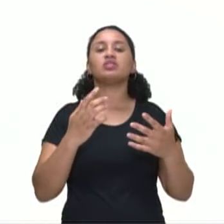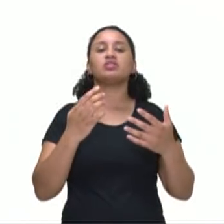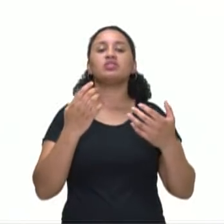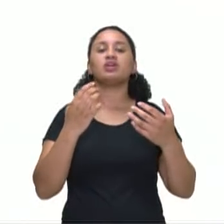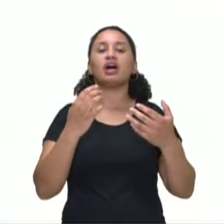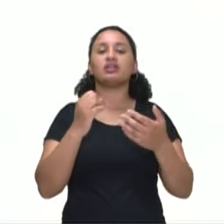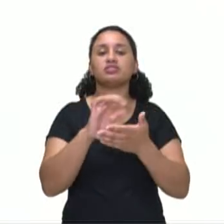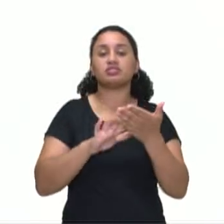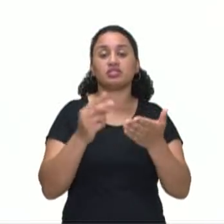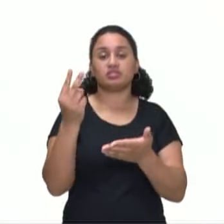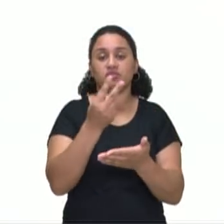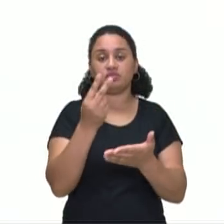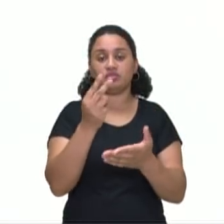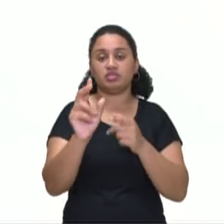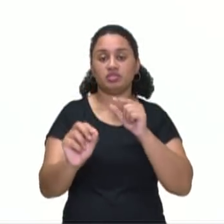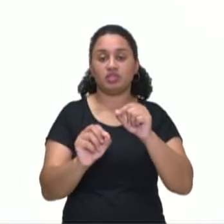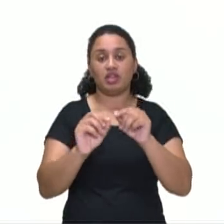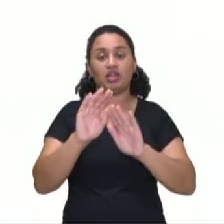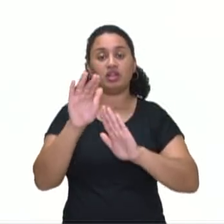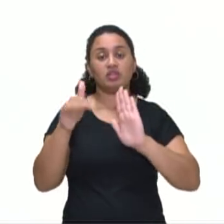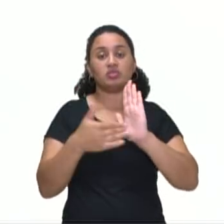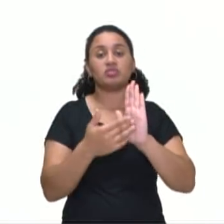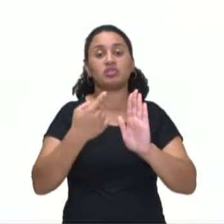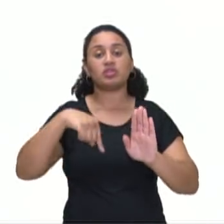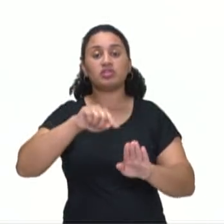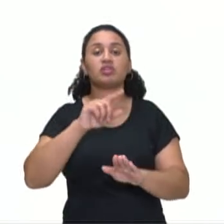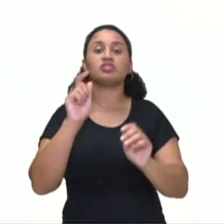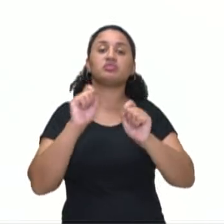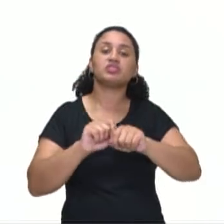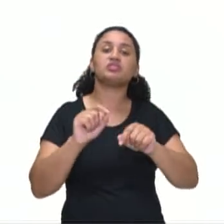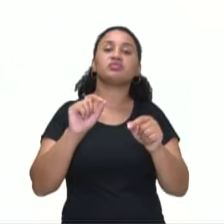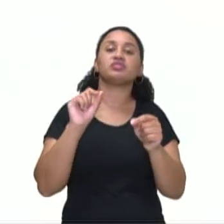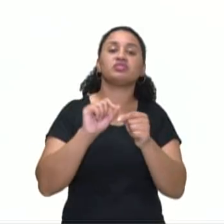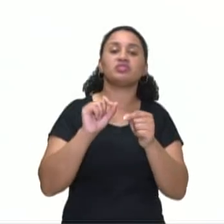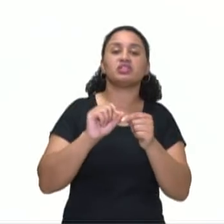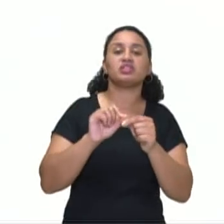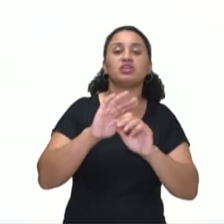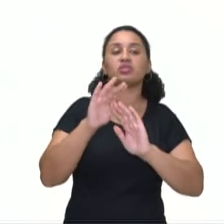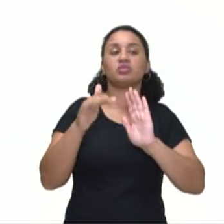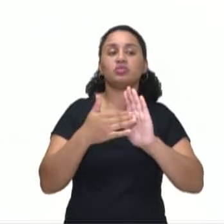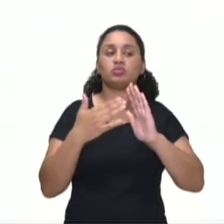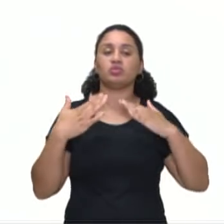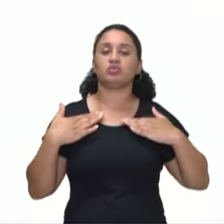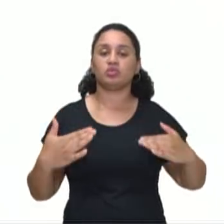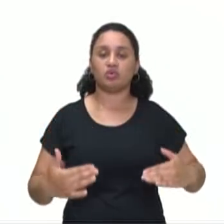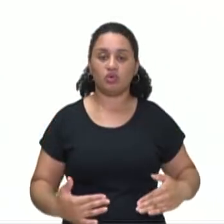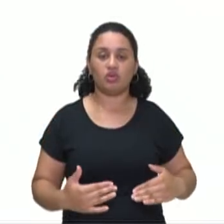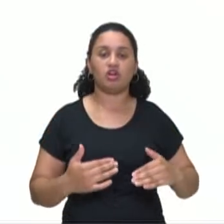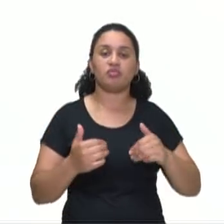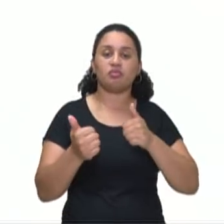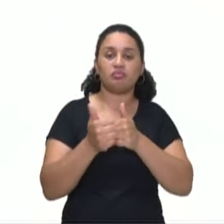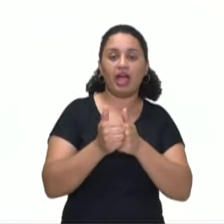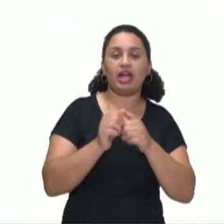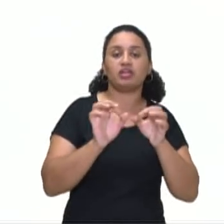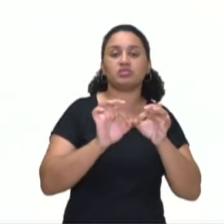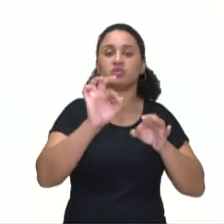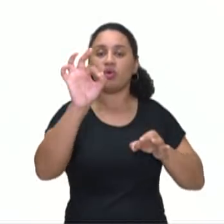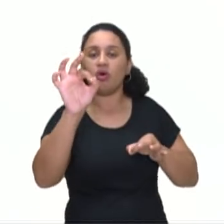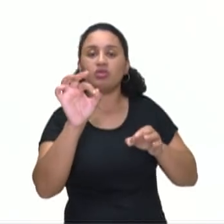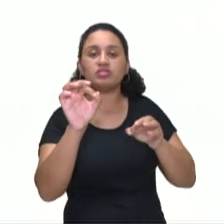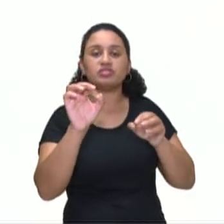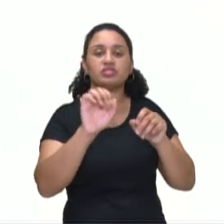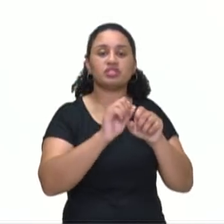2. É tudo que podemos alcançar com todas as partes do corpo, perto ou longe, grande ou